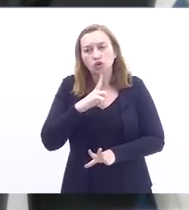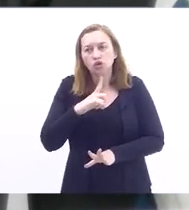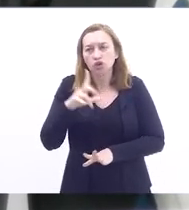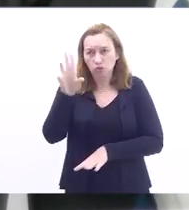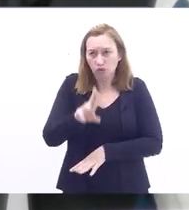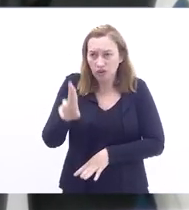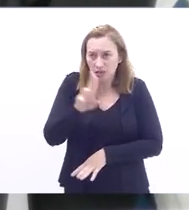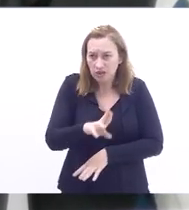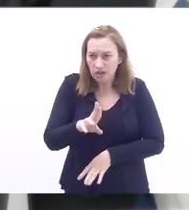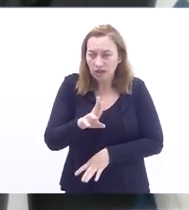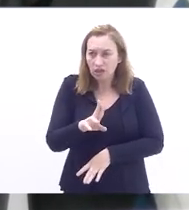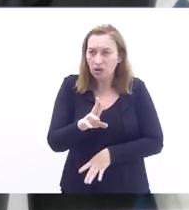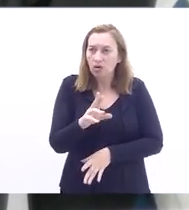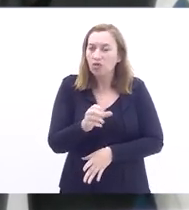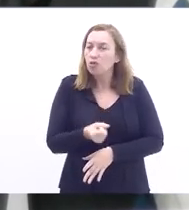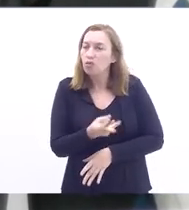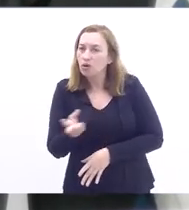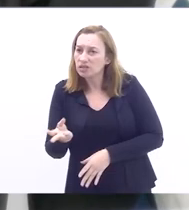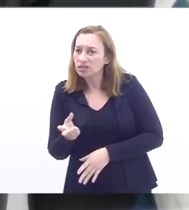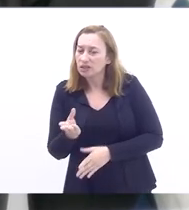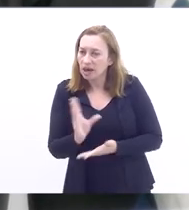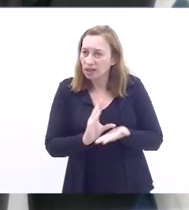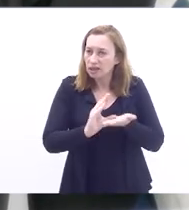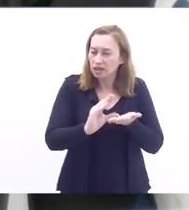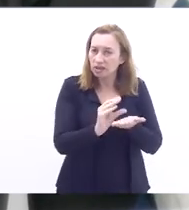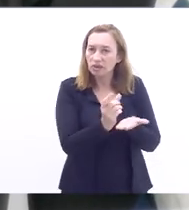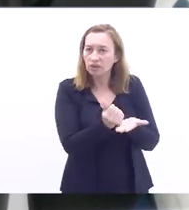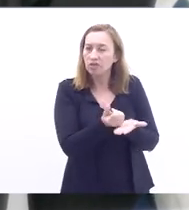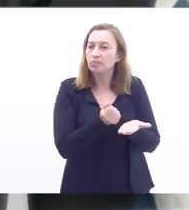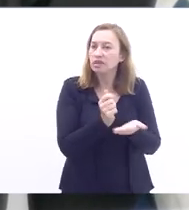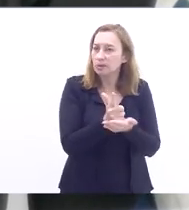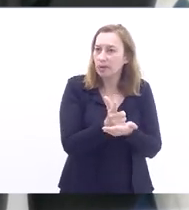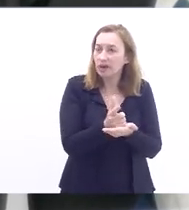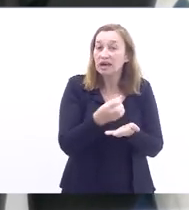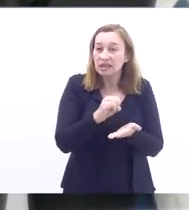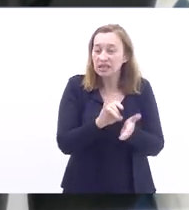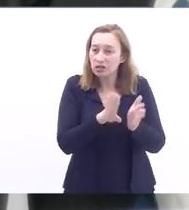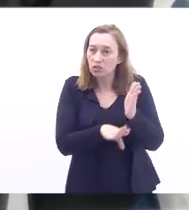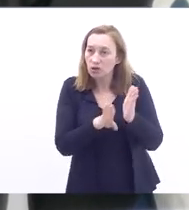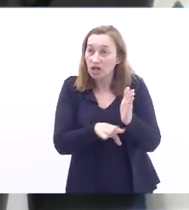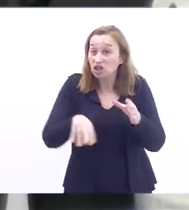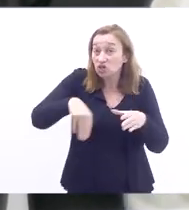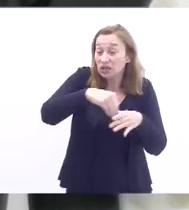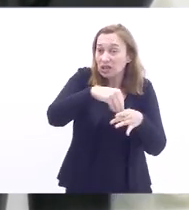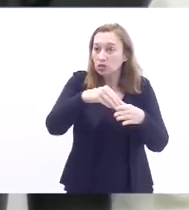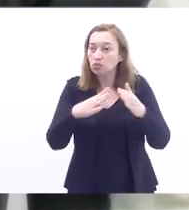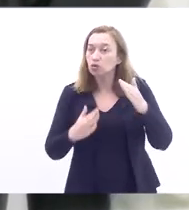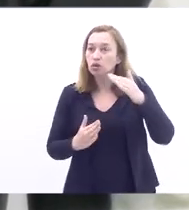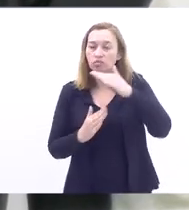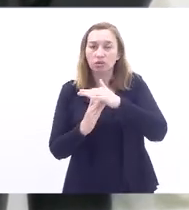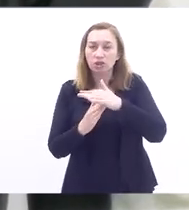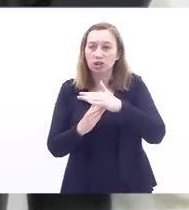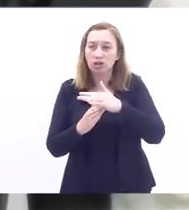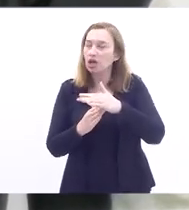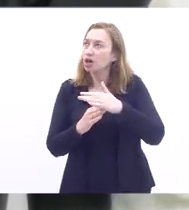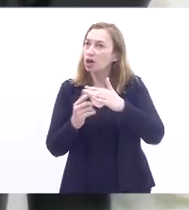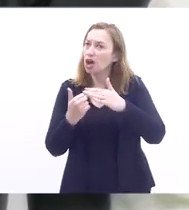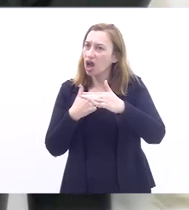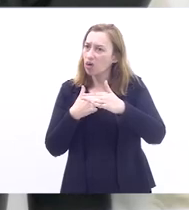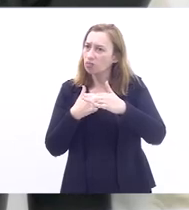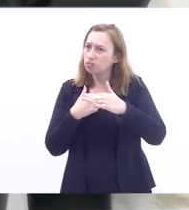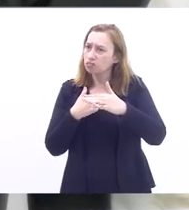universidade tem uma quantidade recurso para gastarem pessoal se eu gasto dentro desse limite e ONU como entrar no